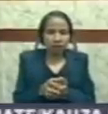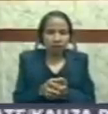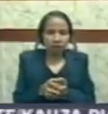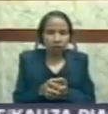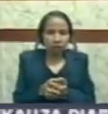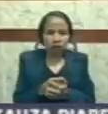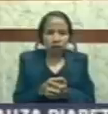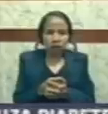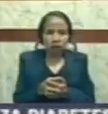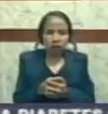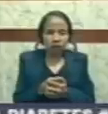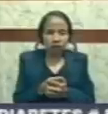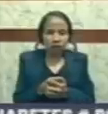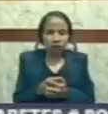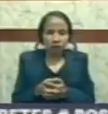E de selo